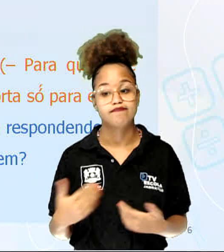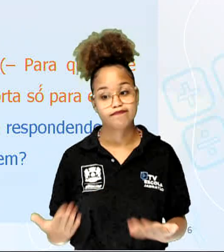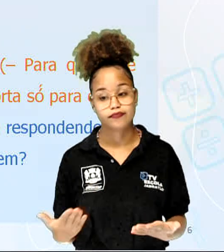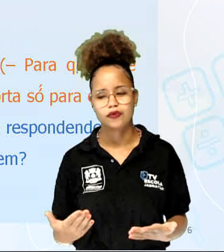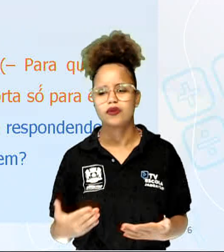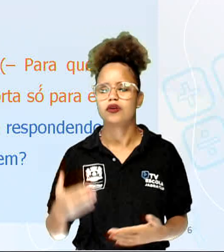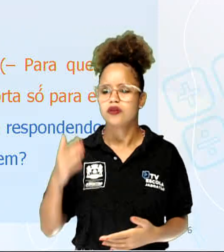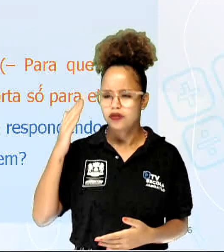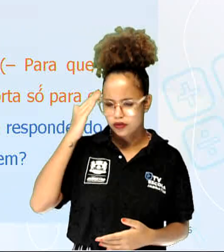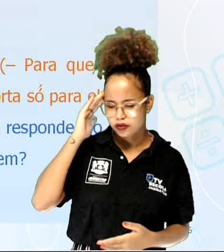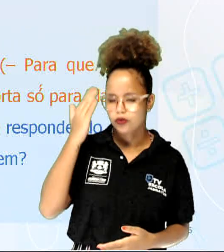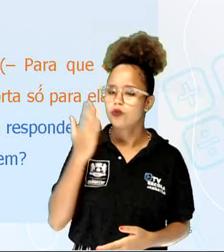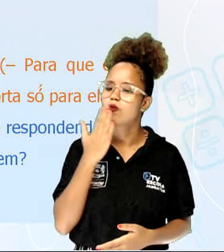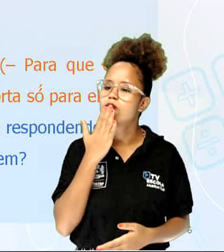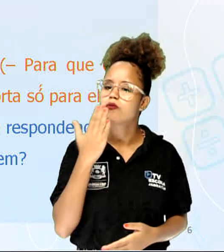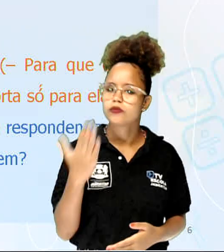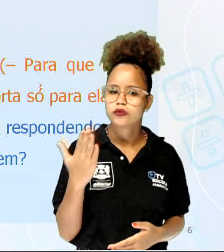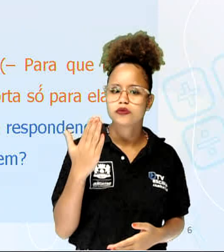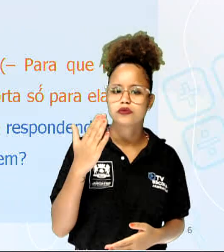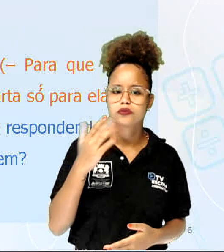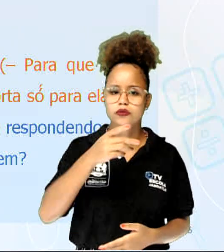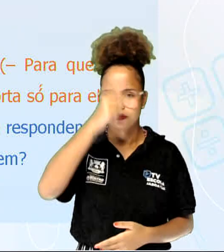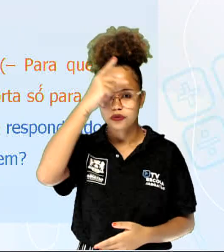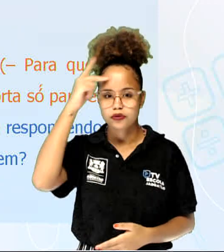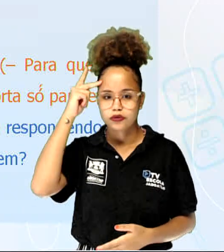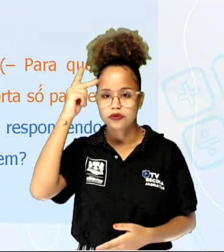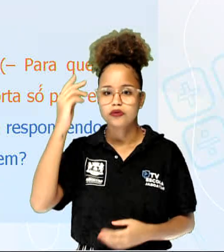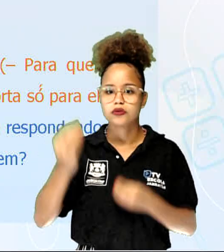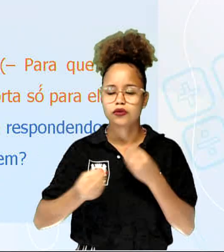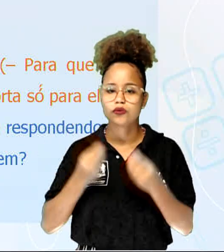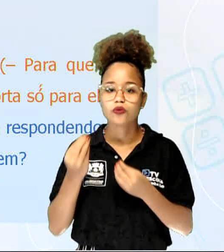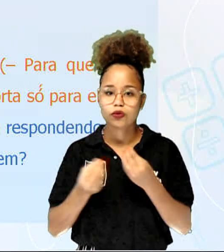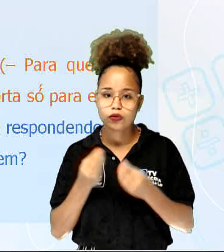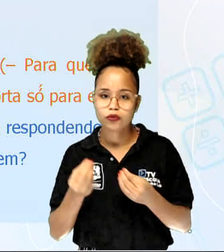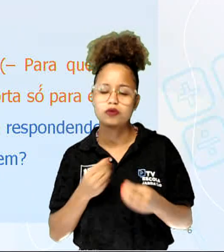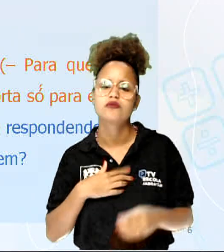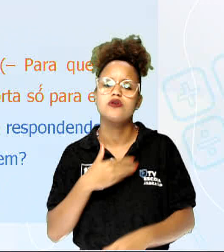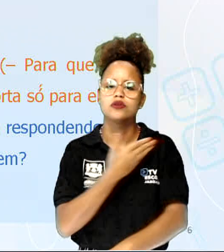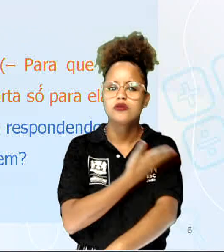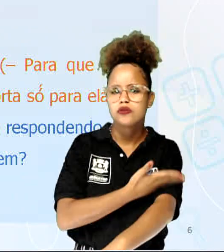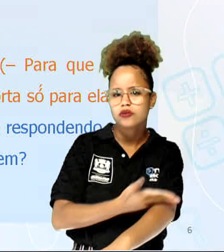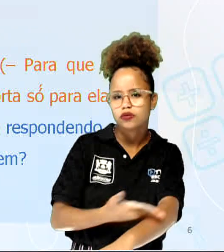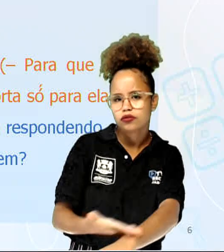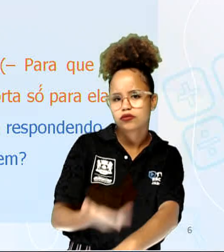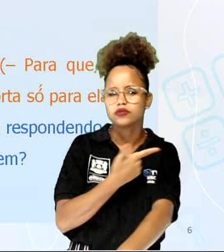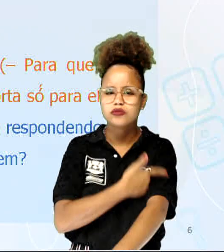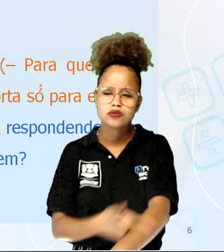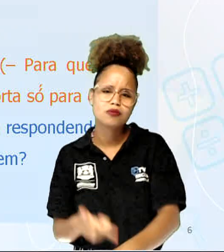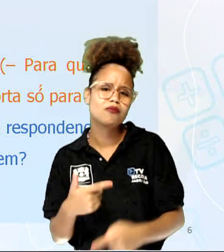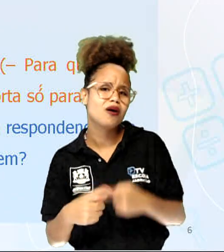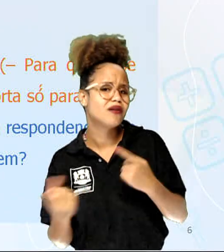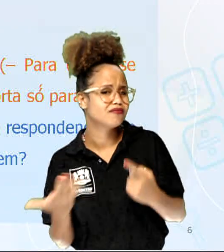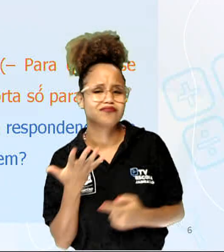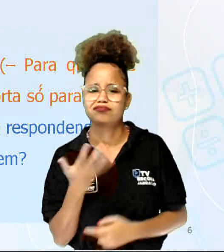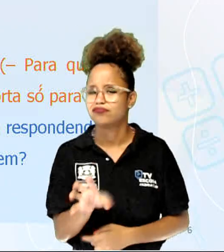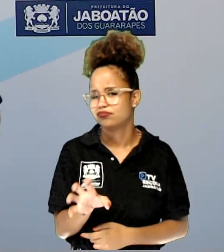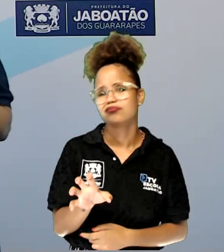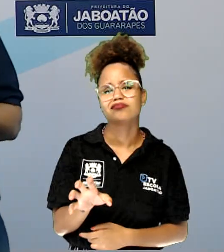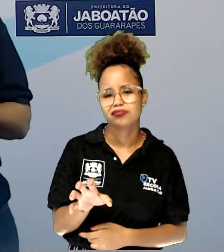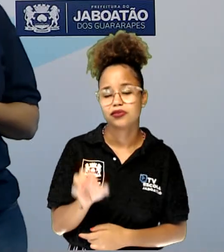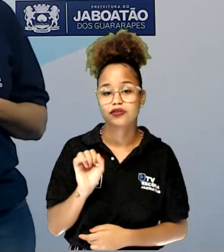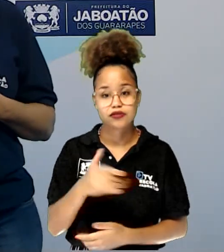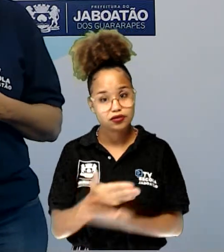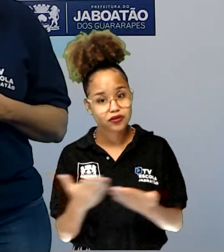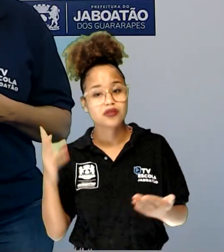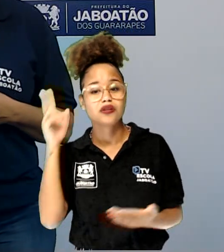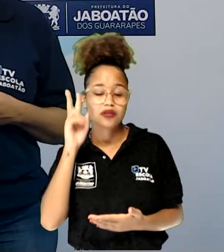Seria atender o pedido da senhora de maneira forçada. Ele foi educado, mas não era bem isso que ele queria. Se vocês lembram,